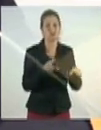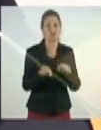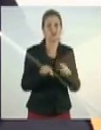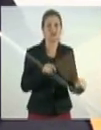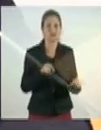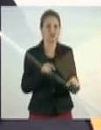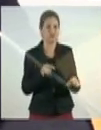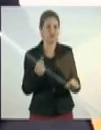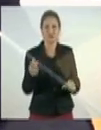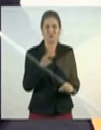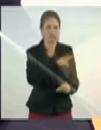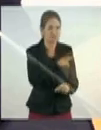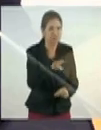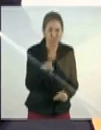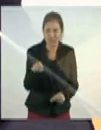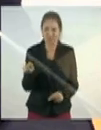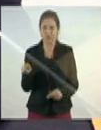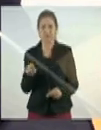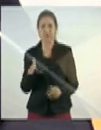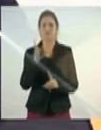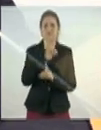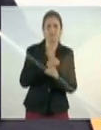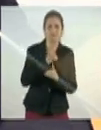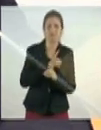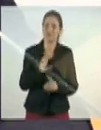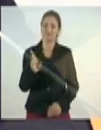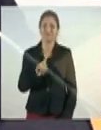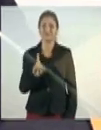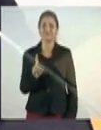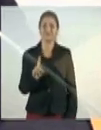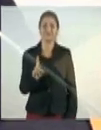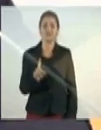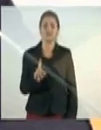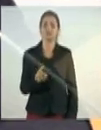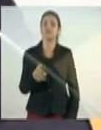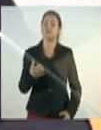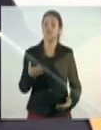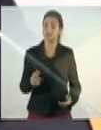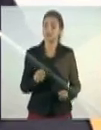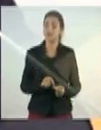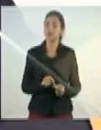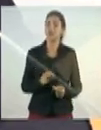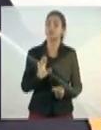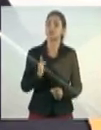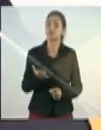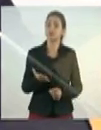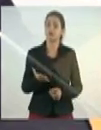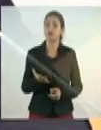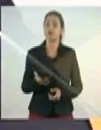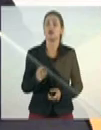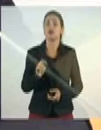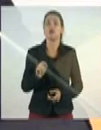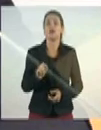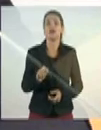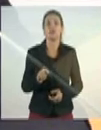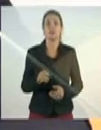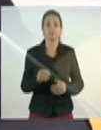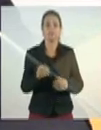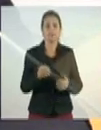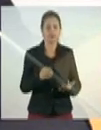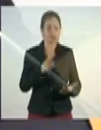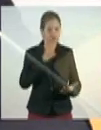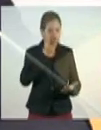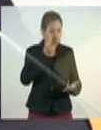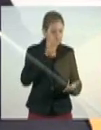famigerados diplomas falsos que existe por aí foi na verdade feito pelo concurso meritório avaliando o conteúdo feito